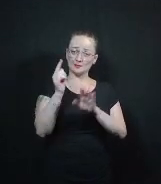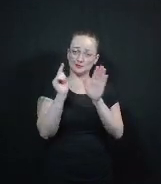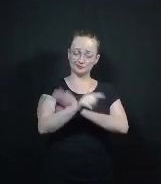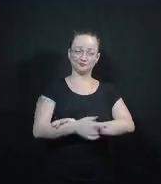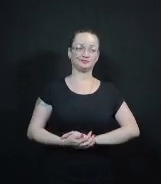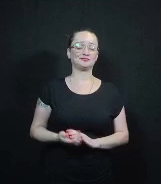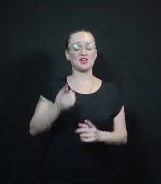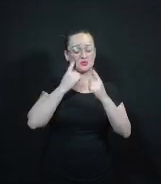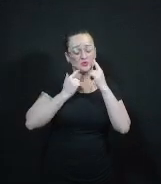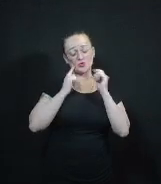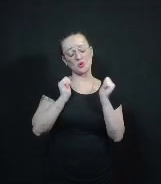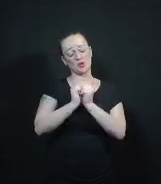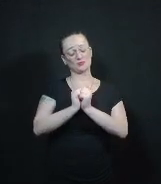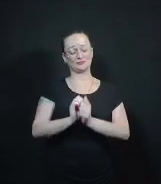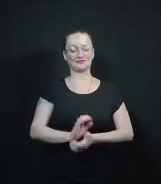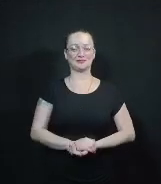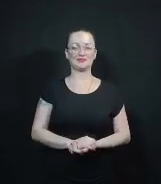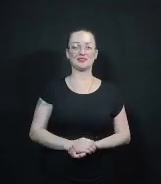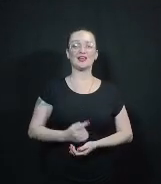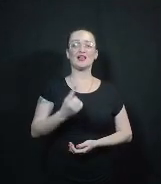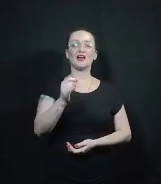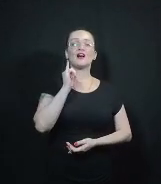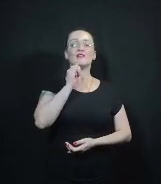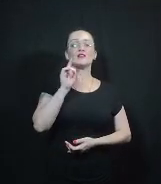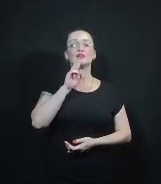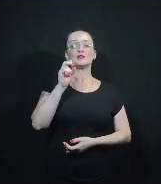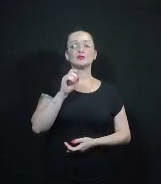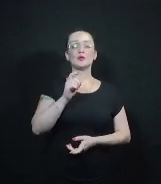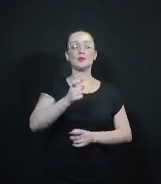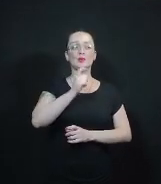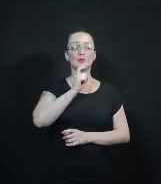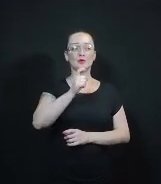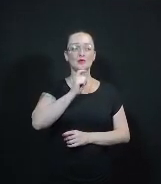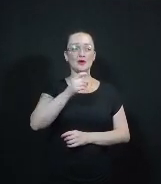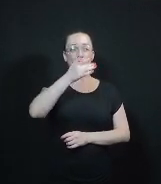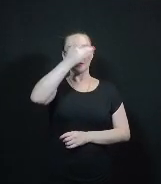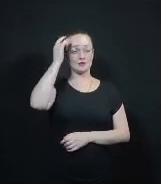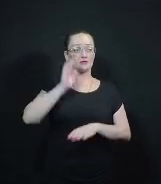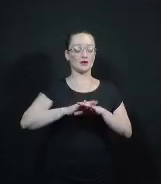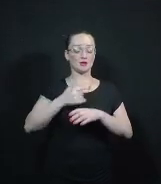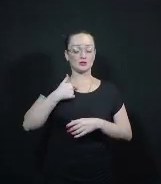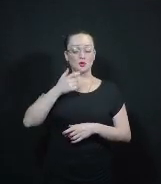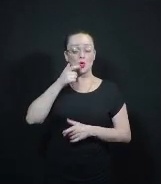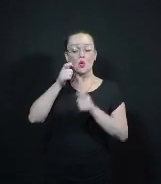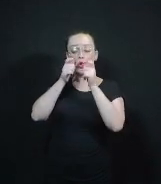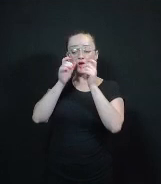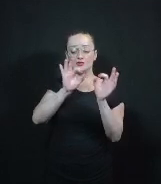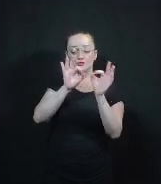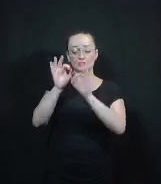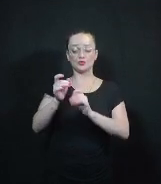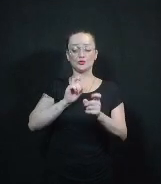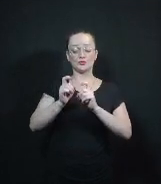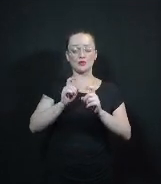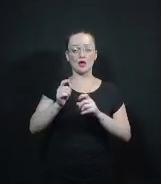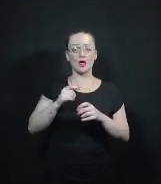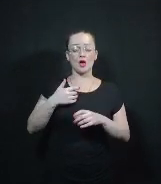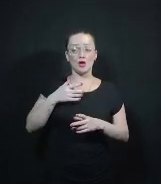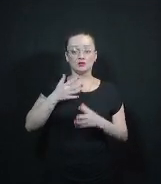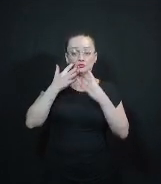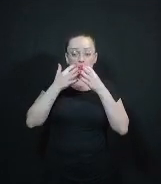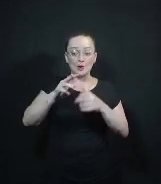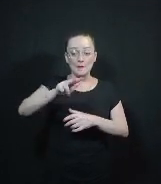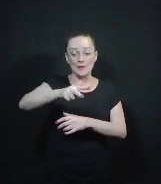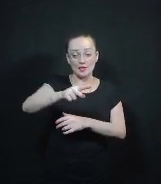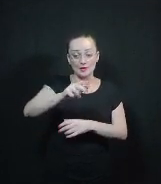chorando juntos. Uma que fala sobre o documentário Dilema das Redes, a pessoa diz, eu vendo o documentário, me chamou muito a atenção a manipulação que as mídias usam